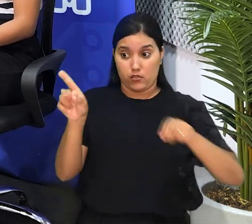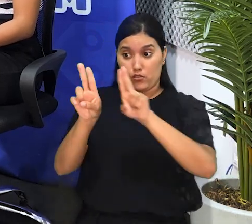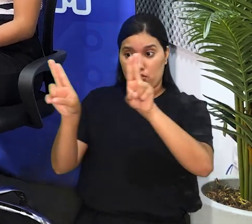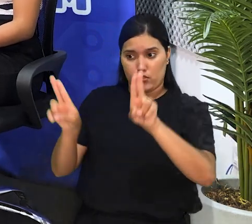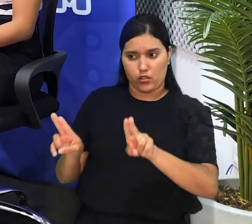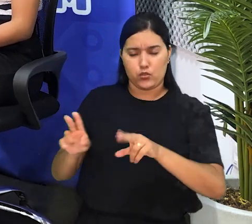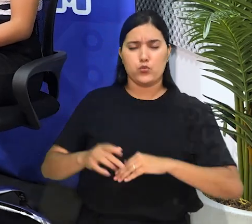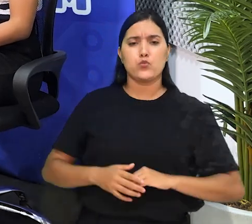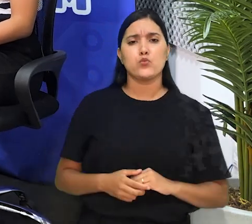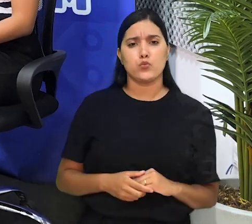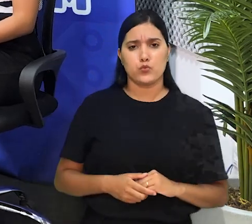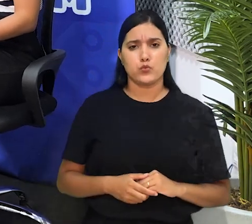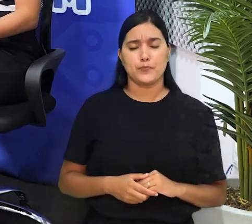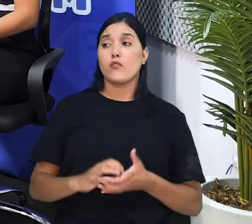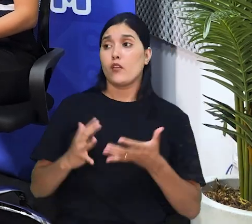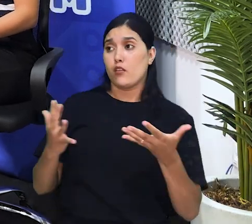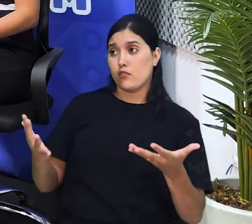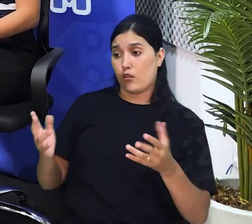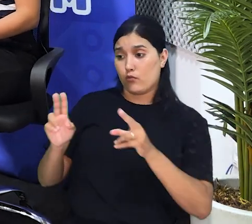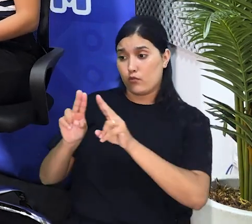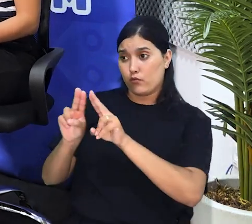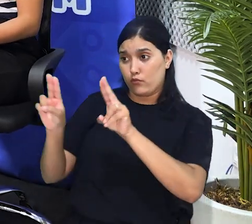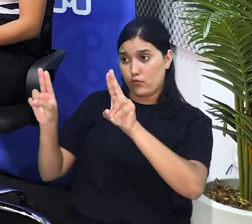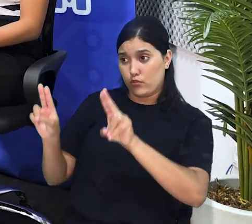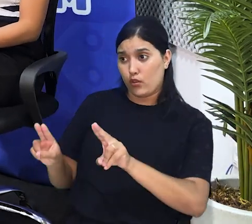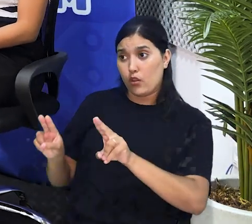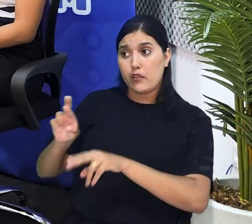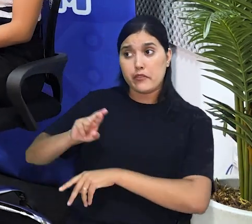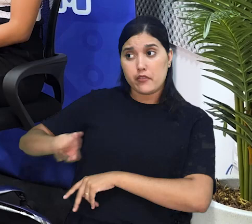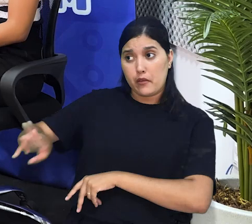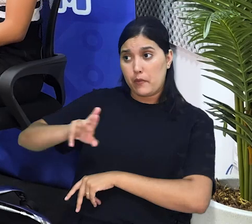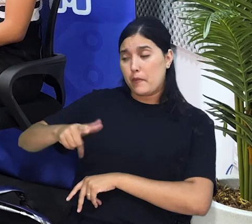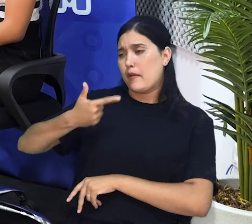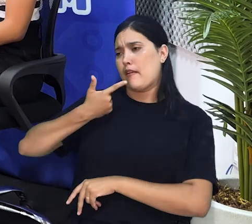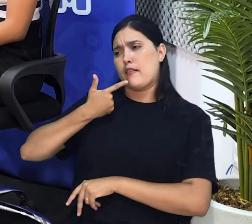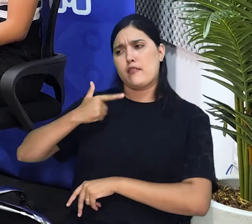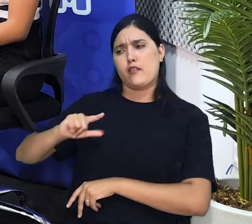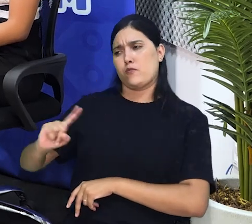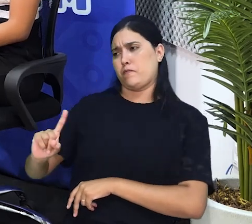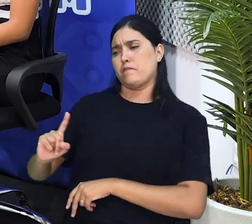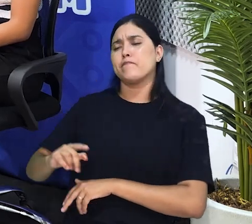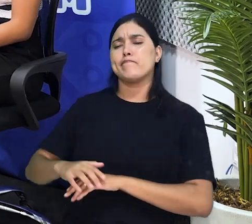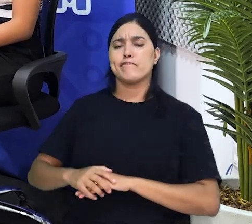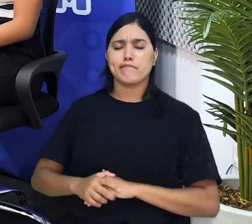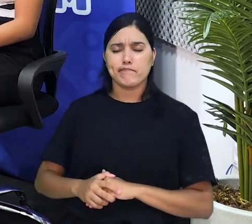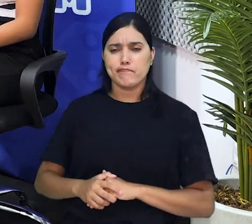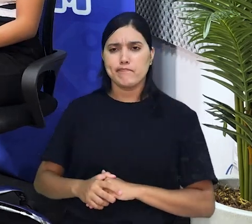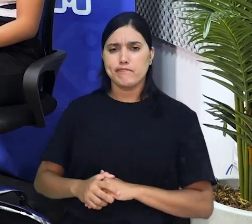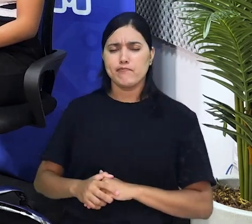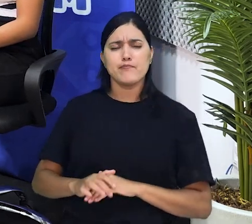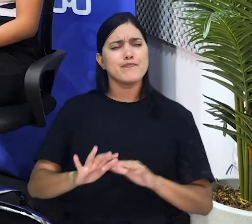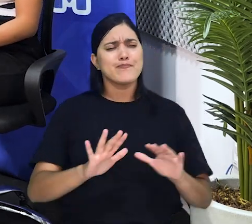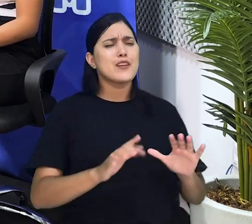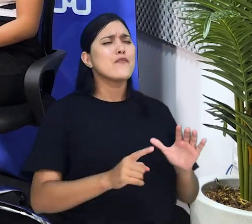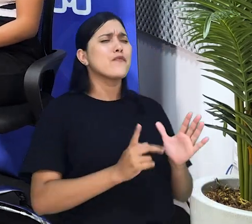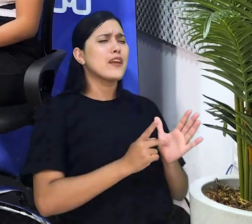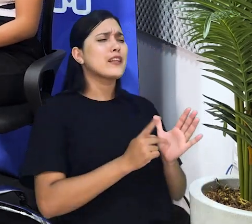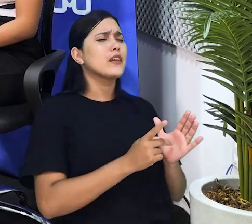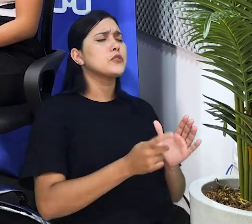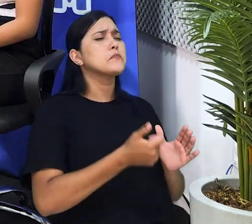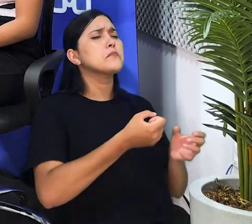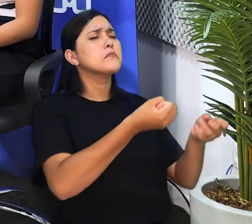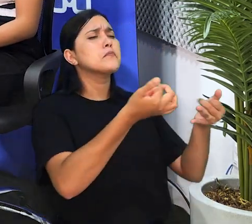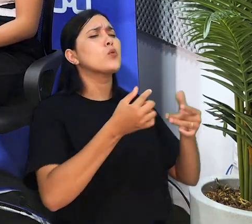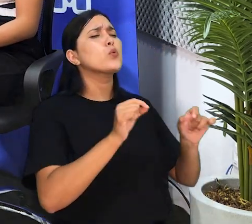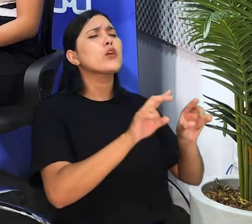saber qual é a diferença dos sinais para o gestuno. Olha, no caso o gestuno, ele não é considerado bem uma